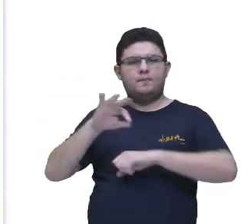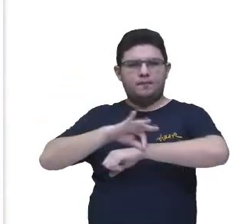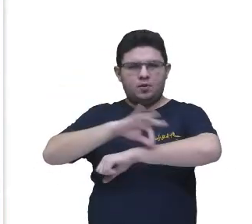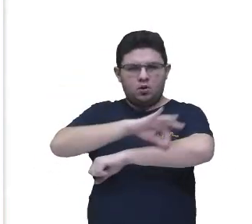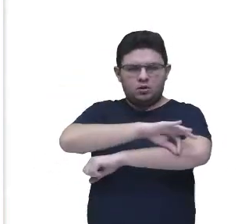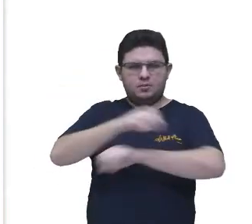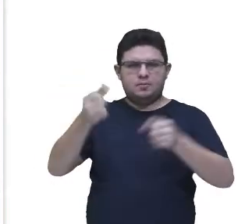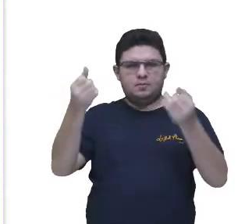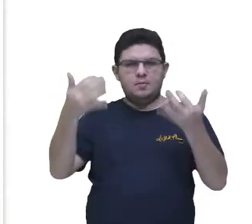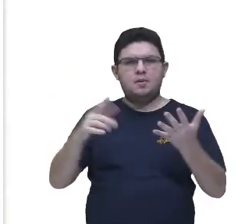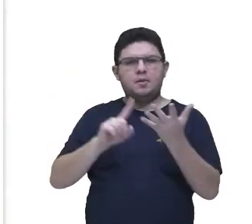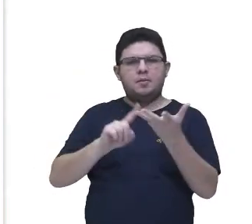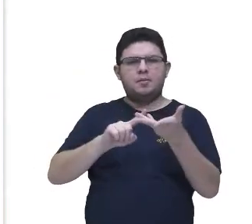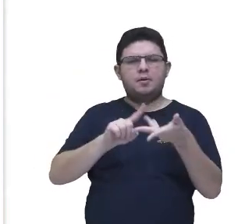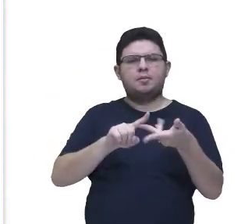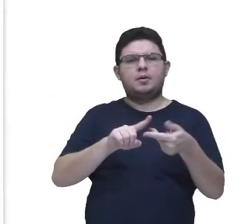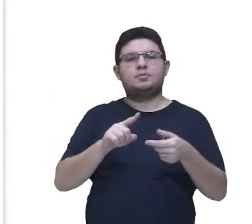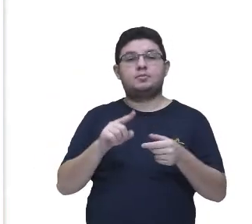nossa sociedade.